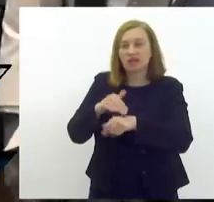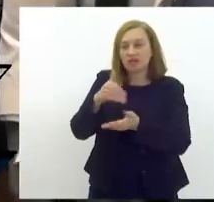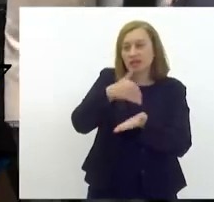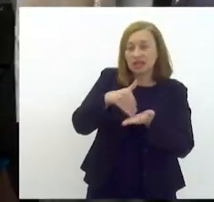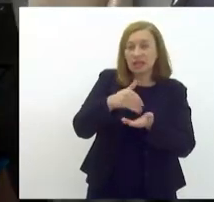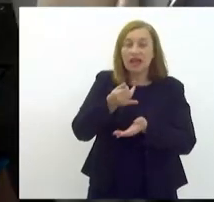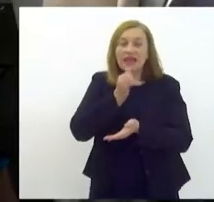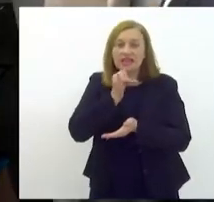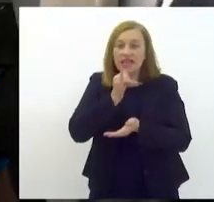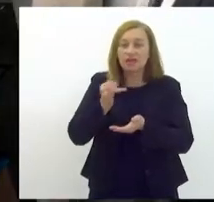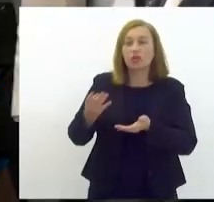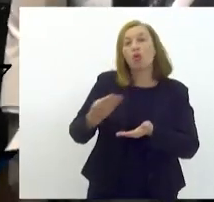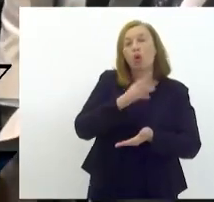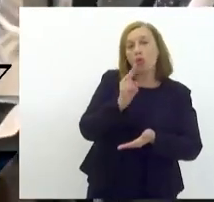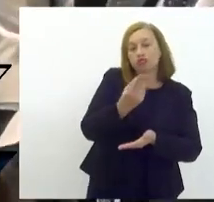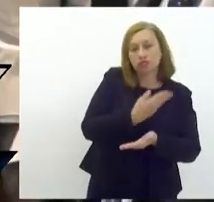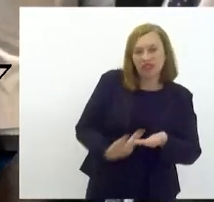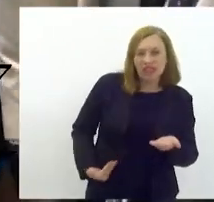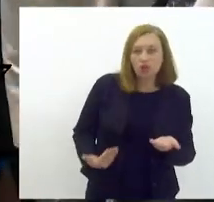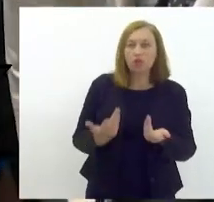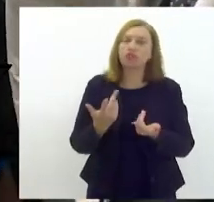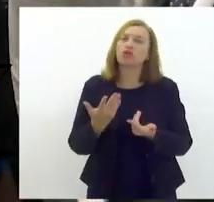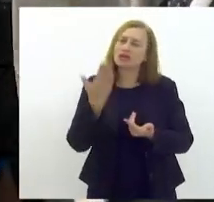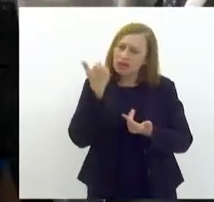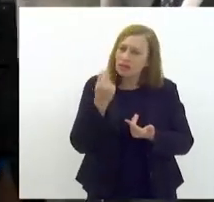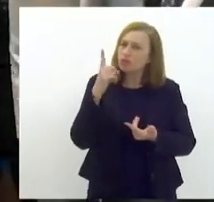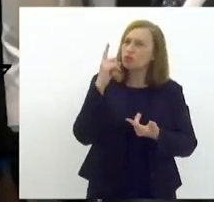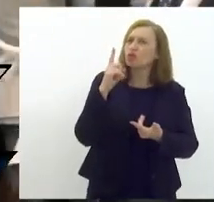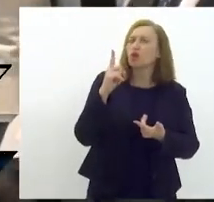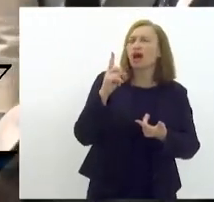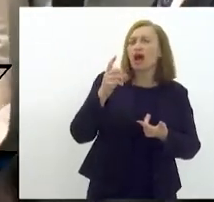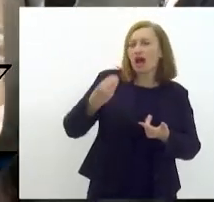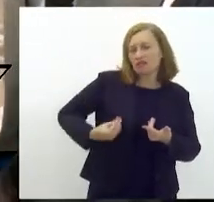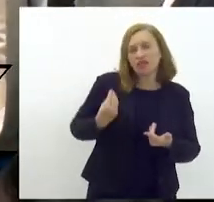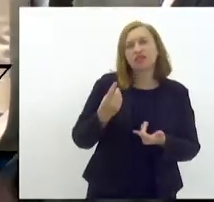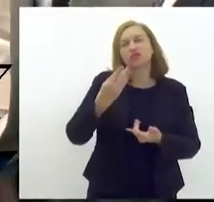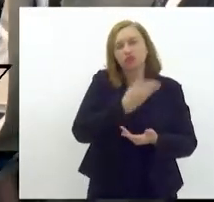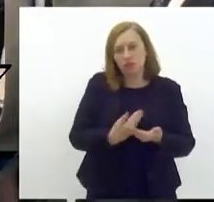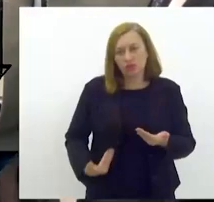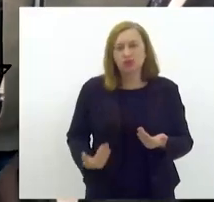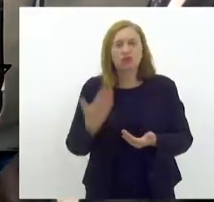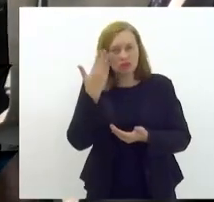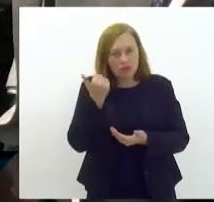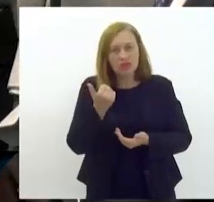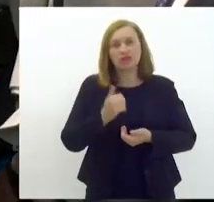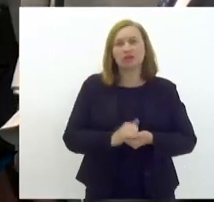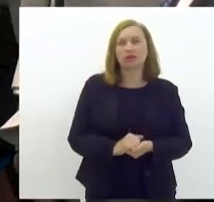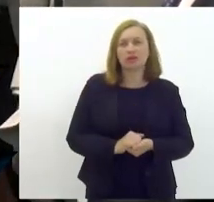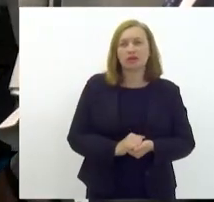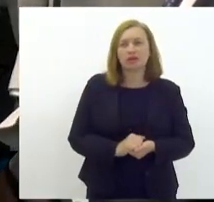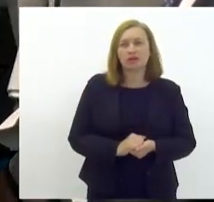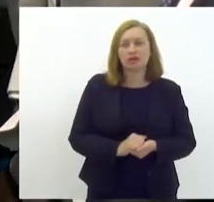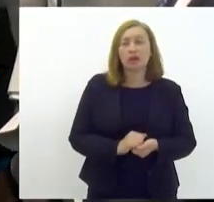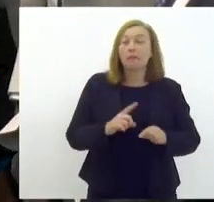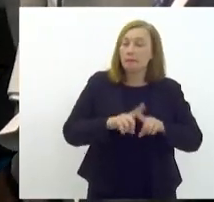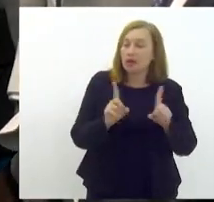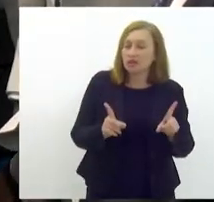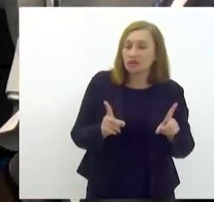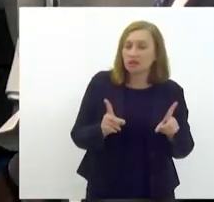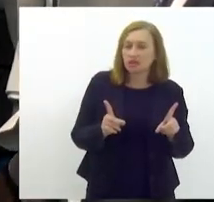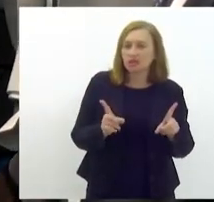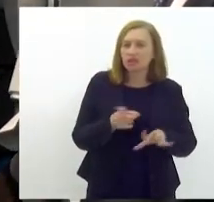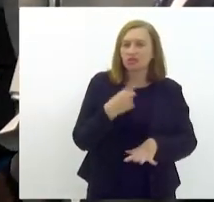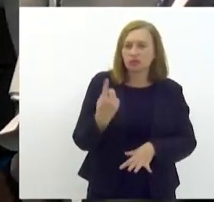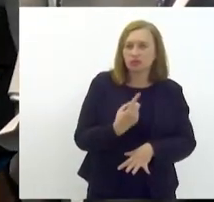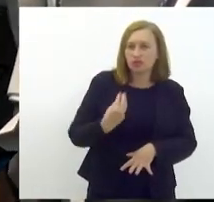nós sabemos do dia a dia de um governador eu não posso ser injusto não vou ser libriano eu sei mas